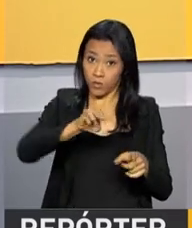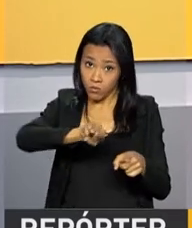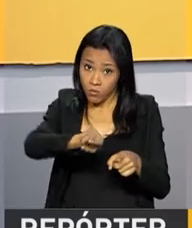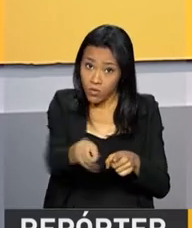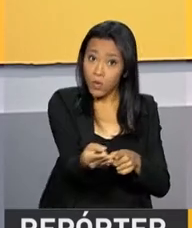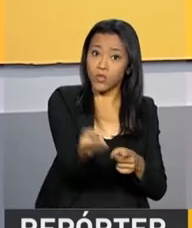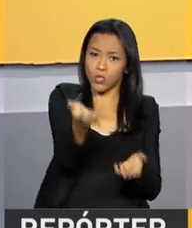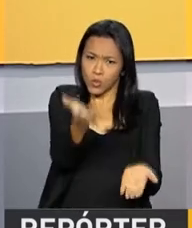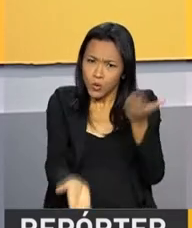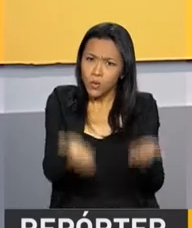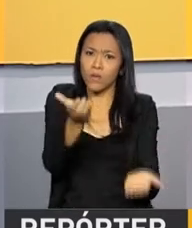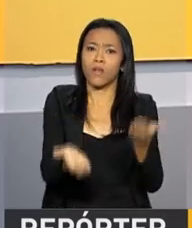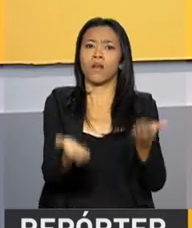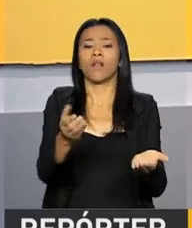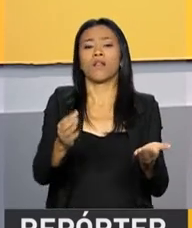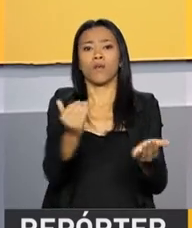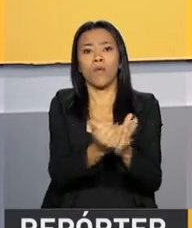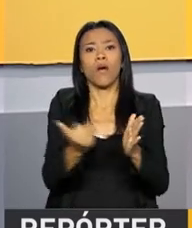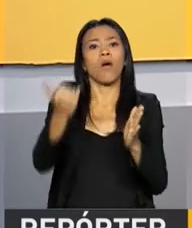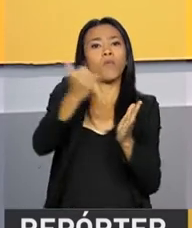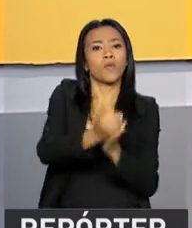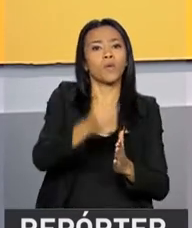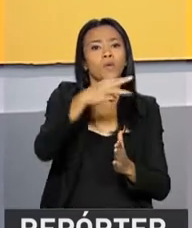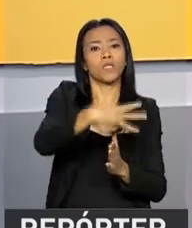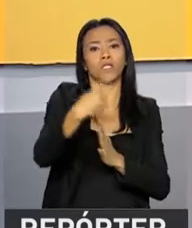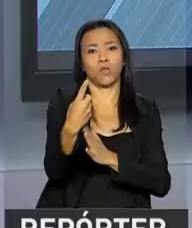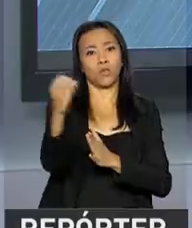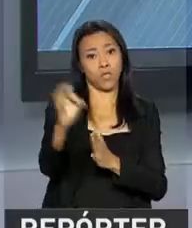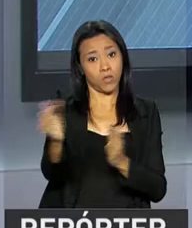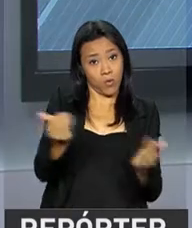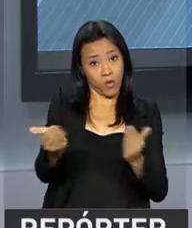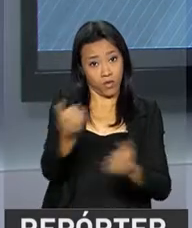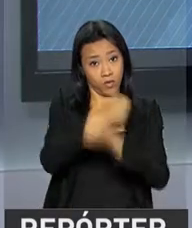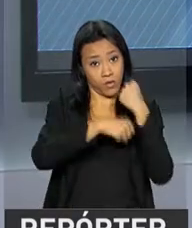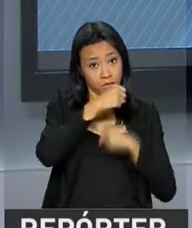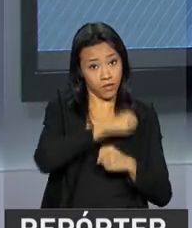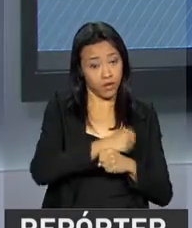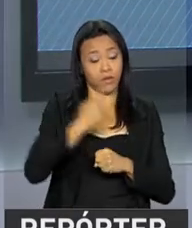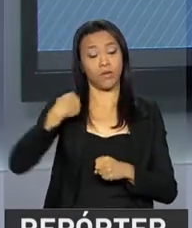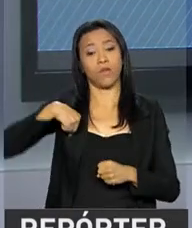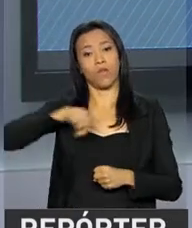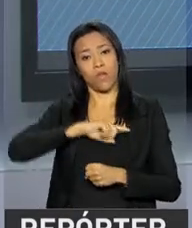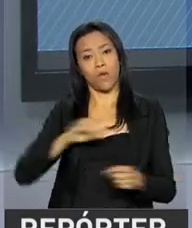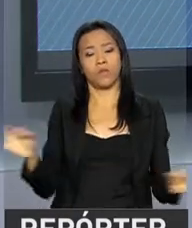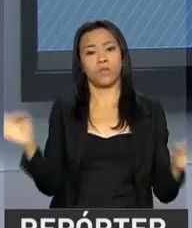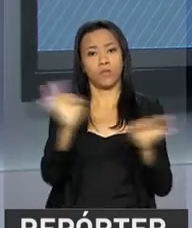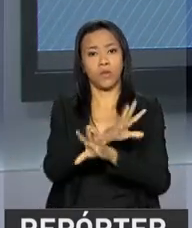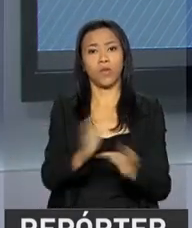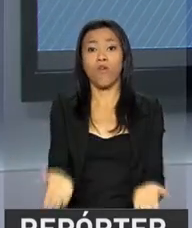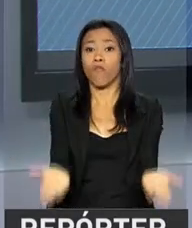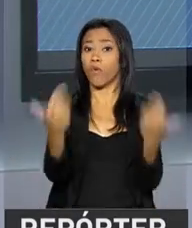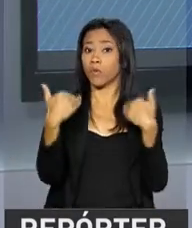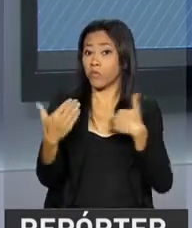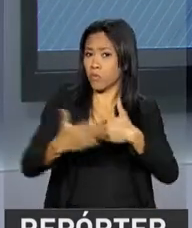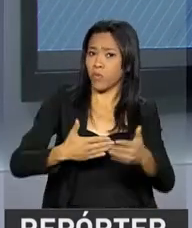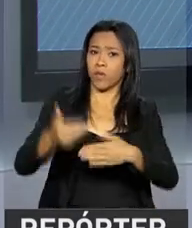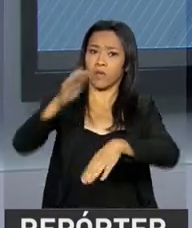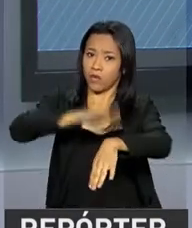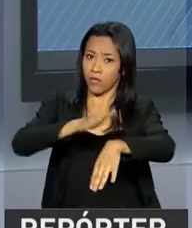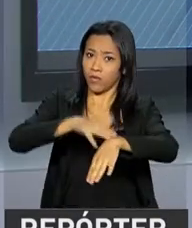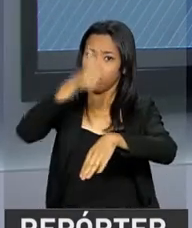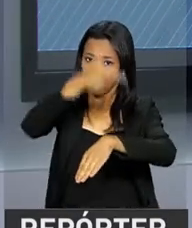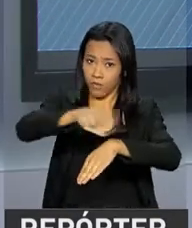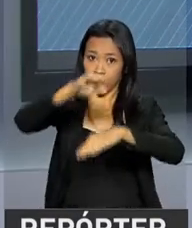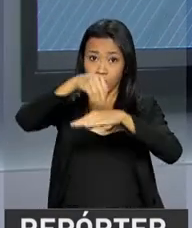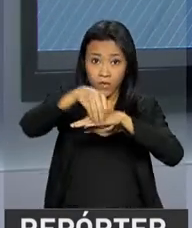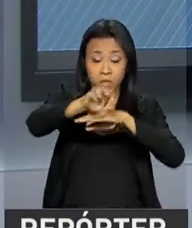de 31% em relação ao ano passado. Nós ficamos por aqui, voltamos a qualquer momento com outras